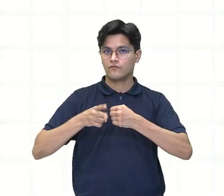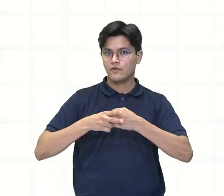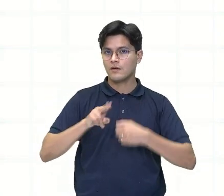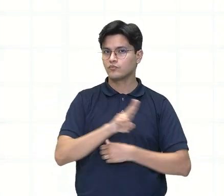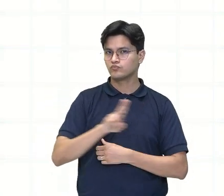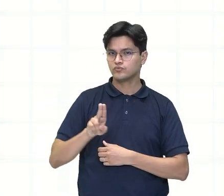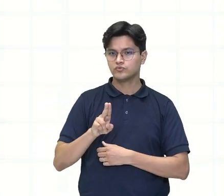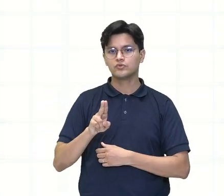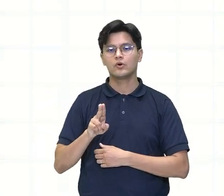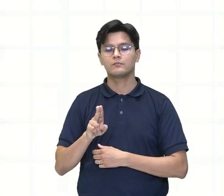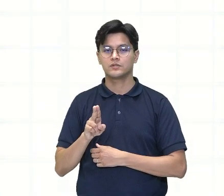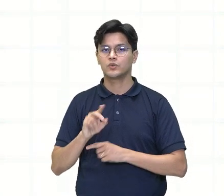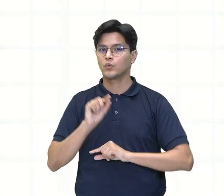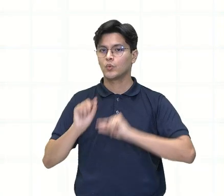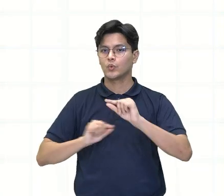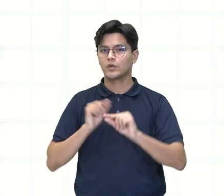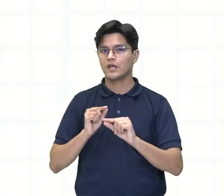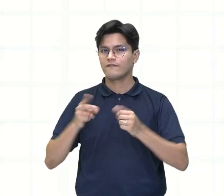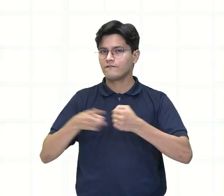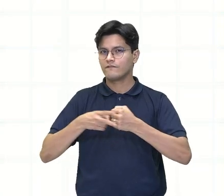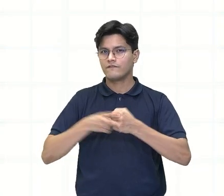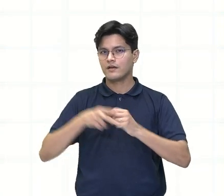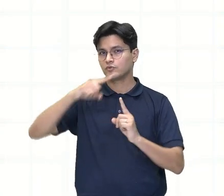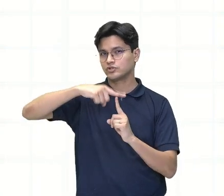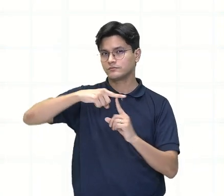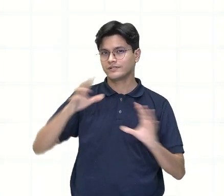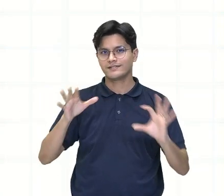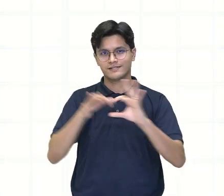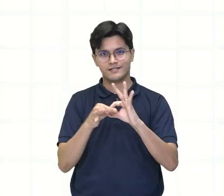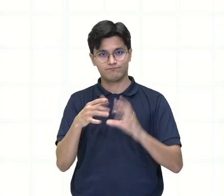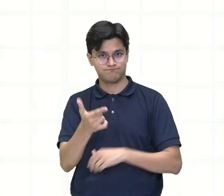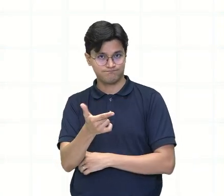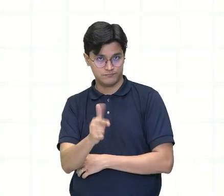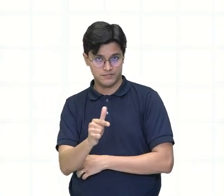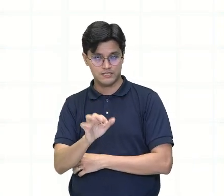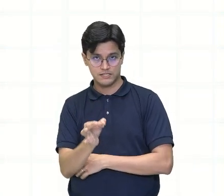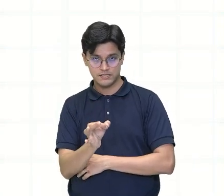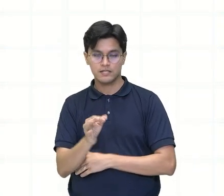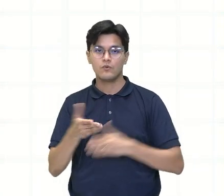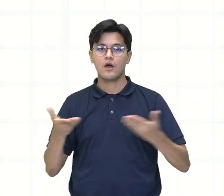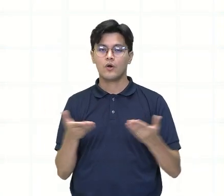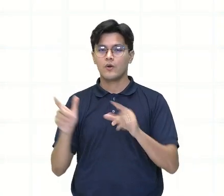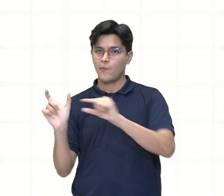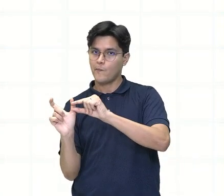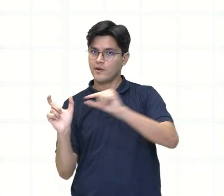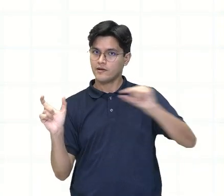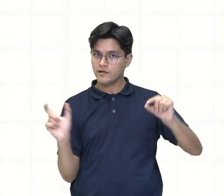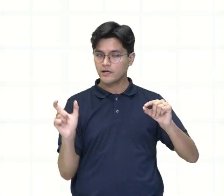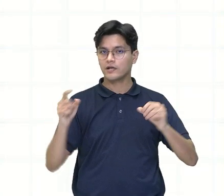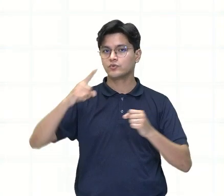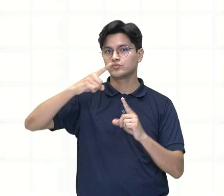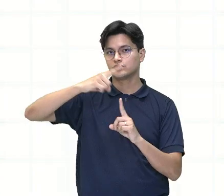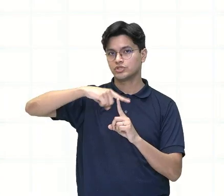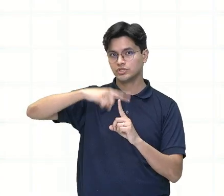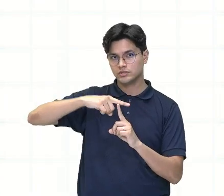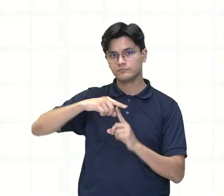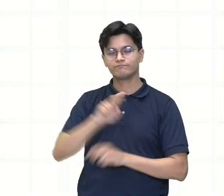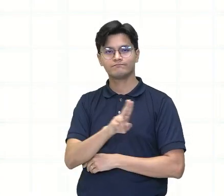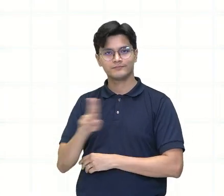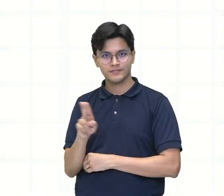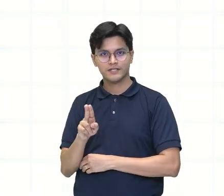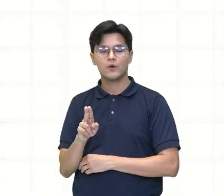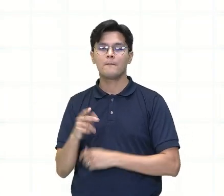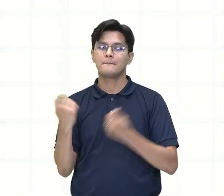vai ter, né, o verbo de ligação. O predicado nominal já vai exigir, tá bom? Então, aqui é a mesma